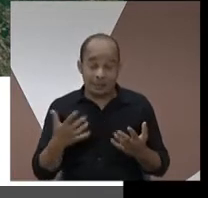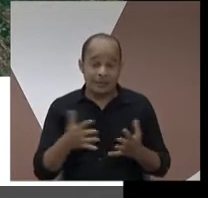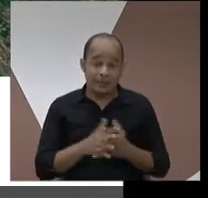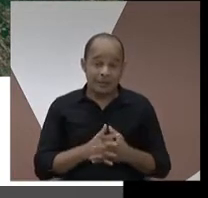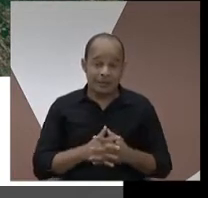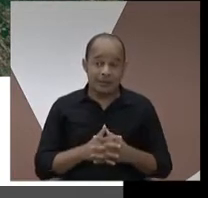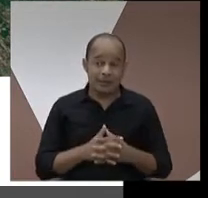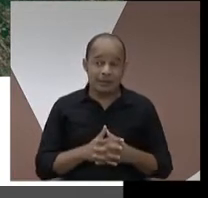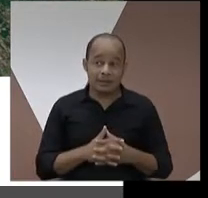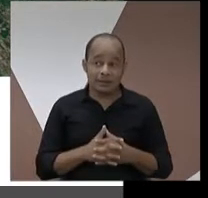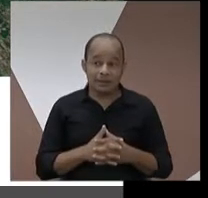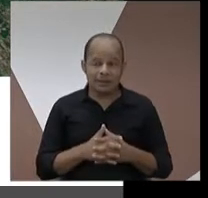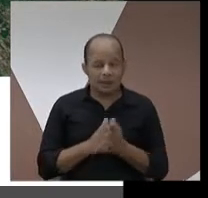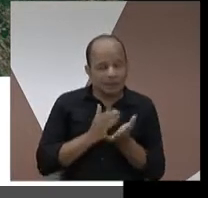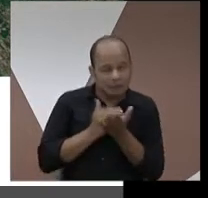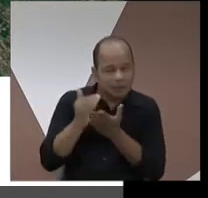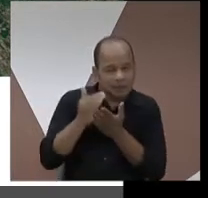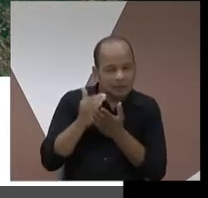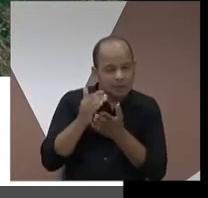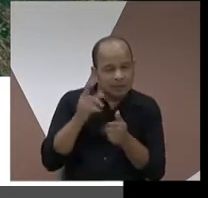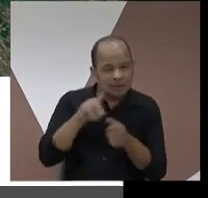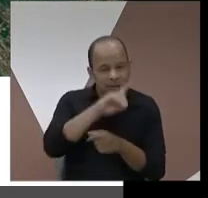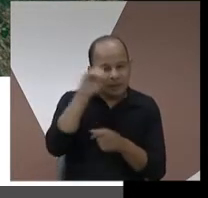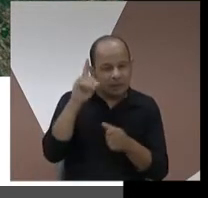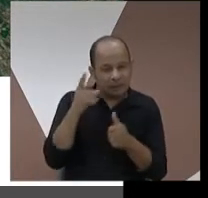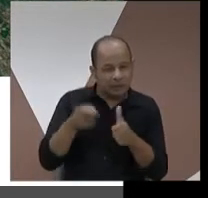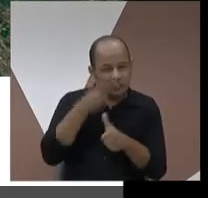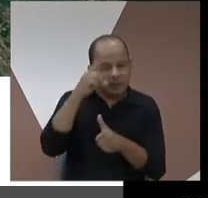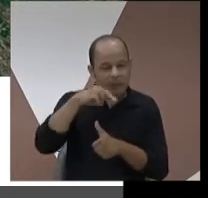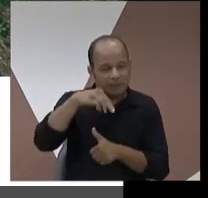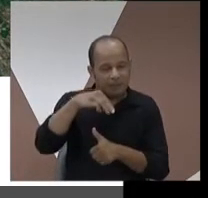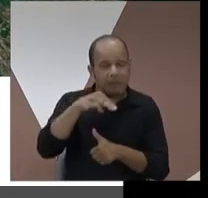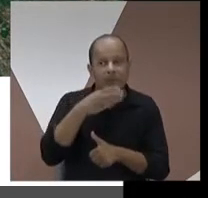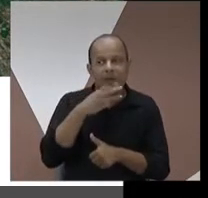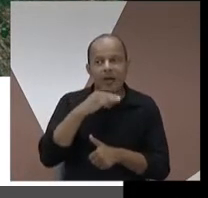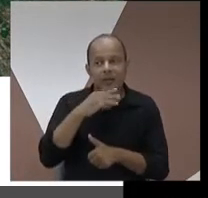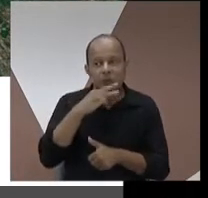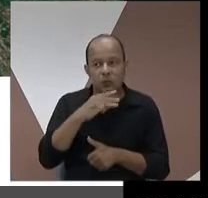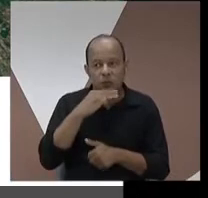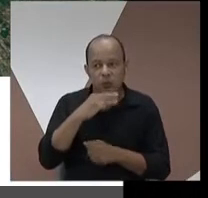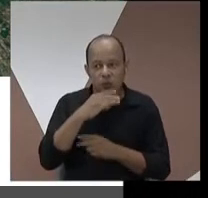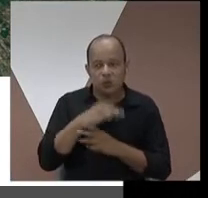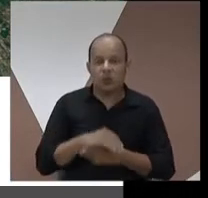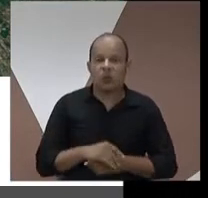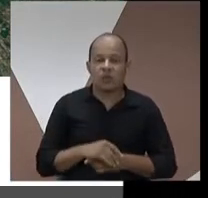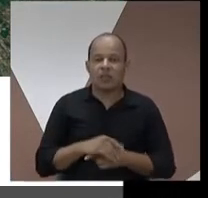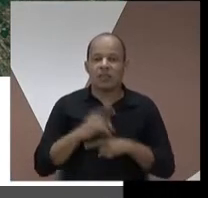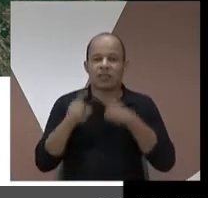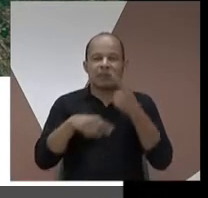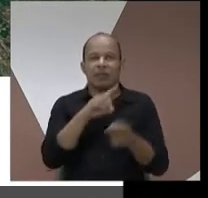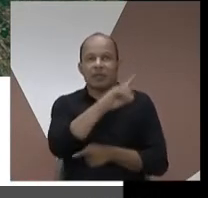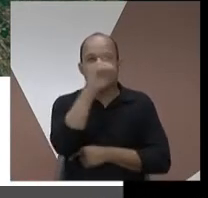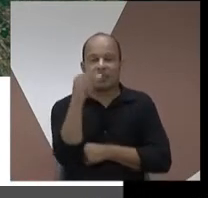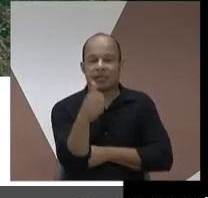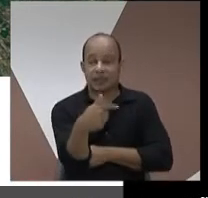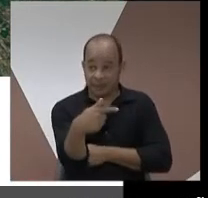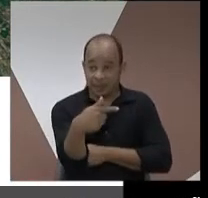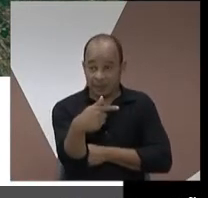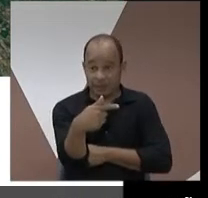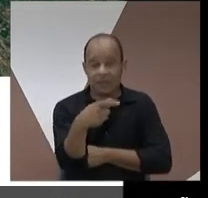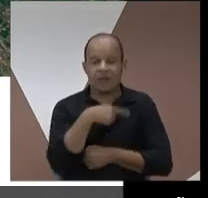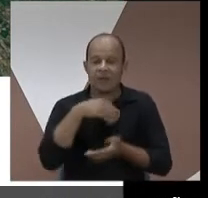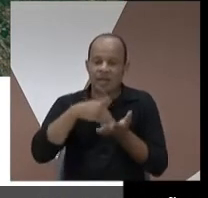1º de março, né? No dia 17 de março, tivemos reunião com o secretário Marco Túlio, de Ordenamento Territorial de Betim,